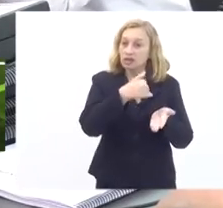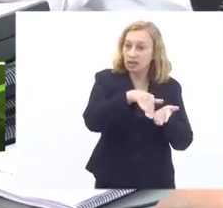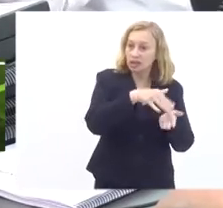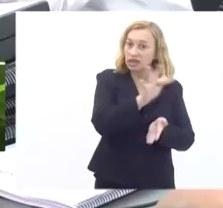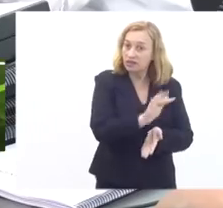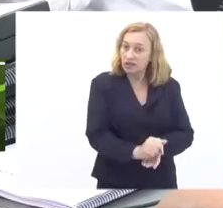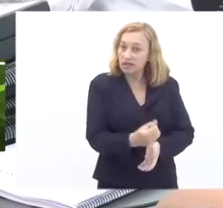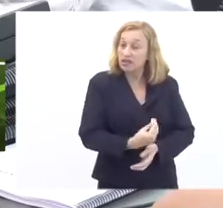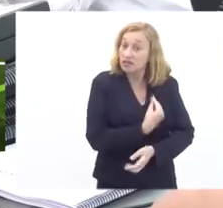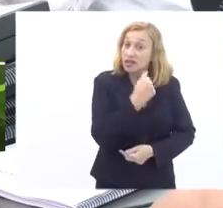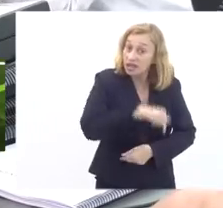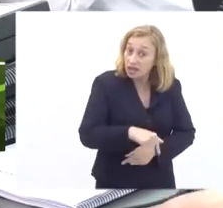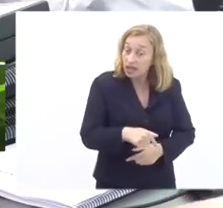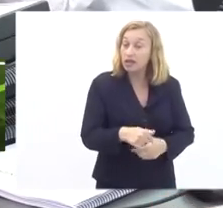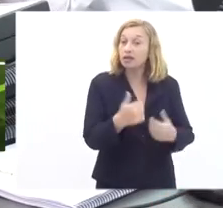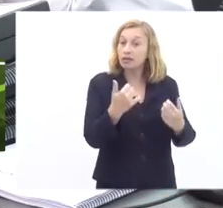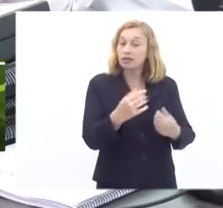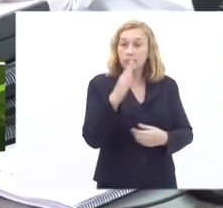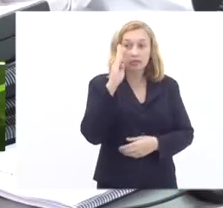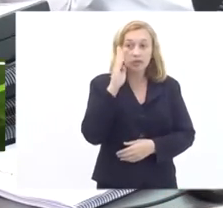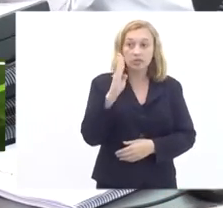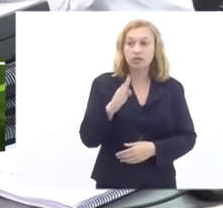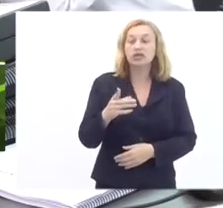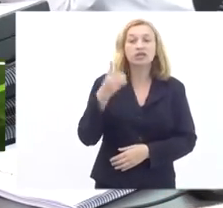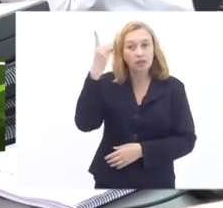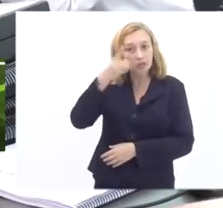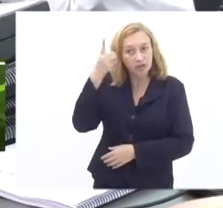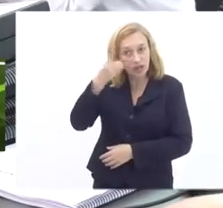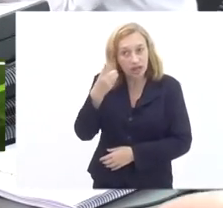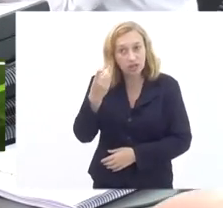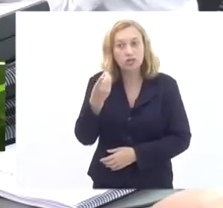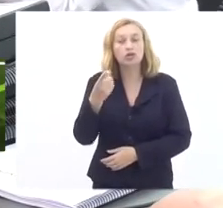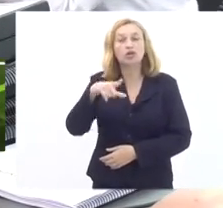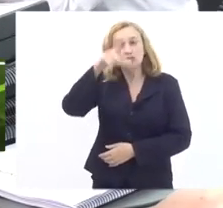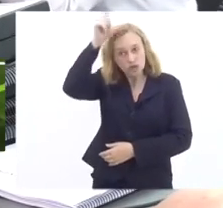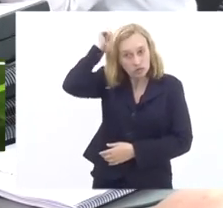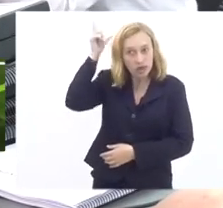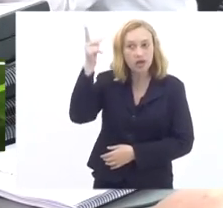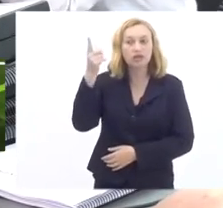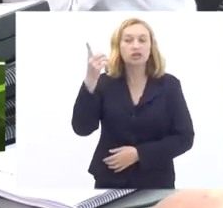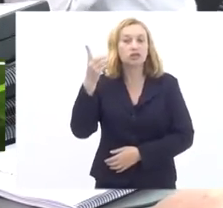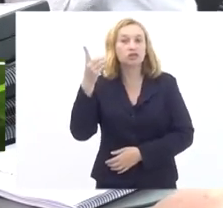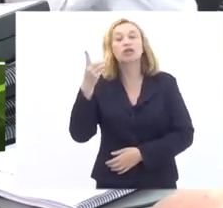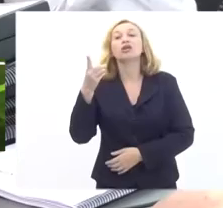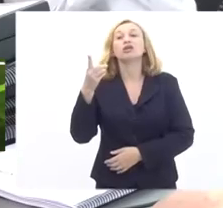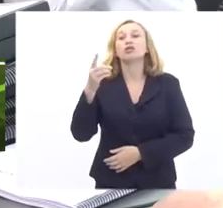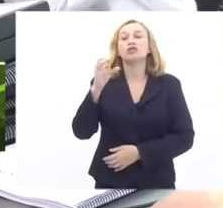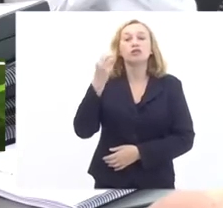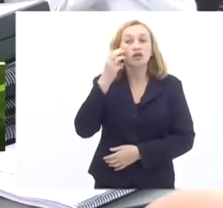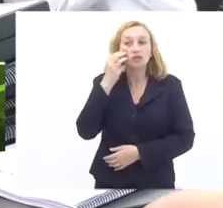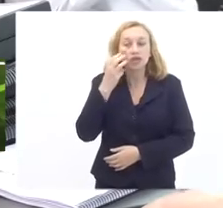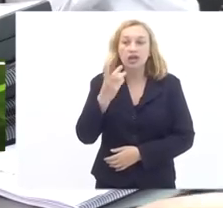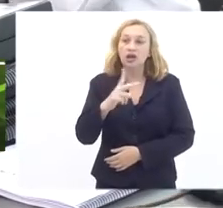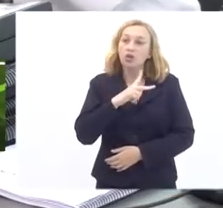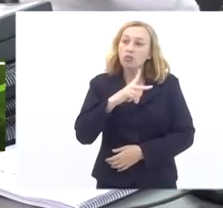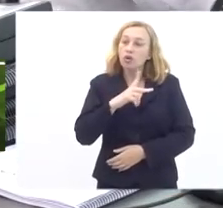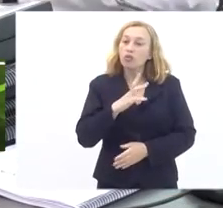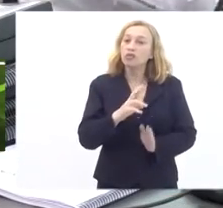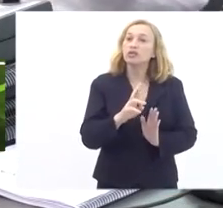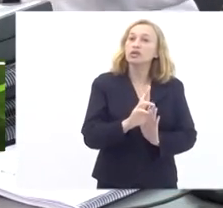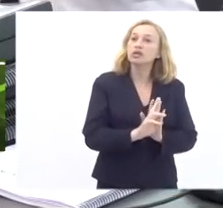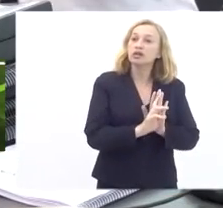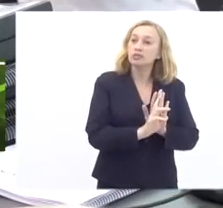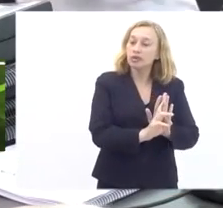porque algumas indagações feitas pelo deputado Luiz Paulo, pelo deputado Valdec, o próprio Eliomar, diz respeito ao próprio secretário de